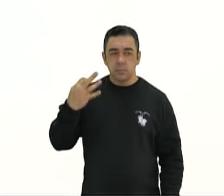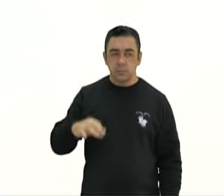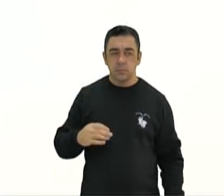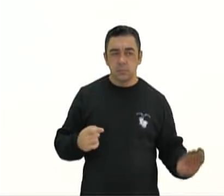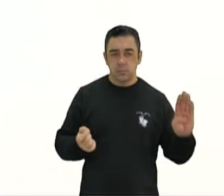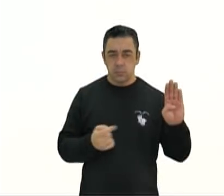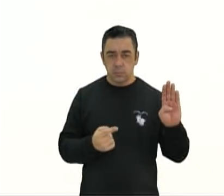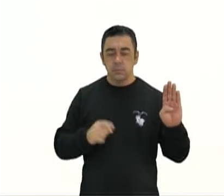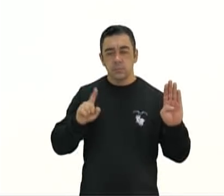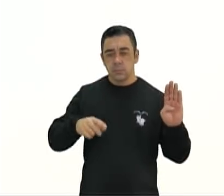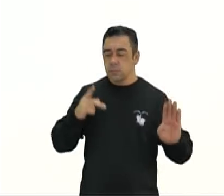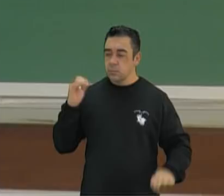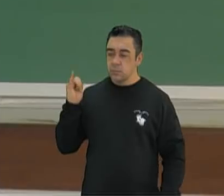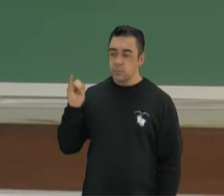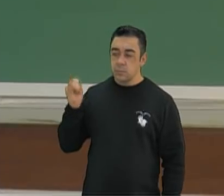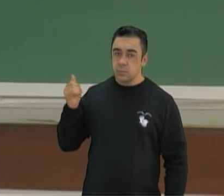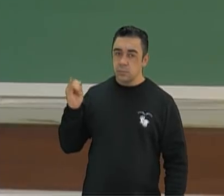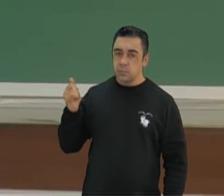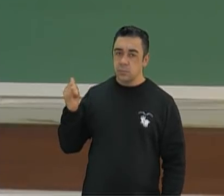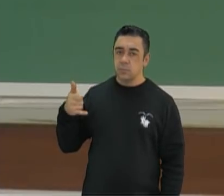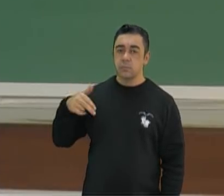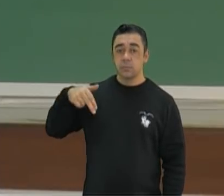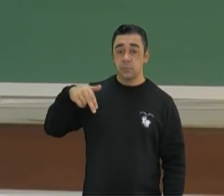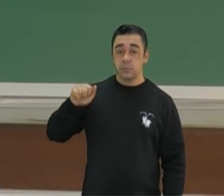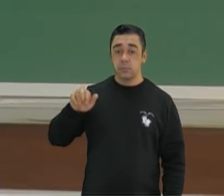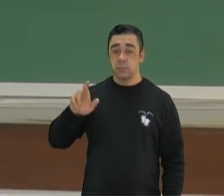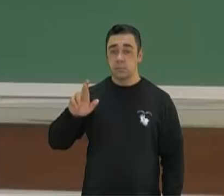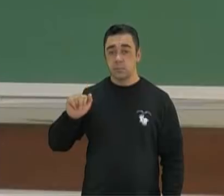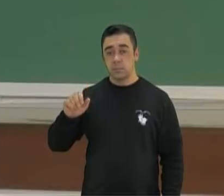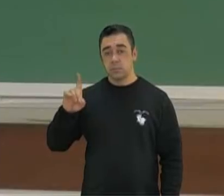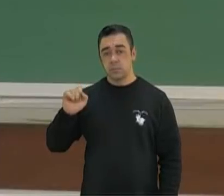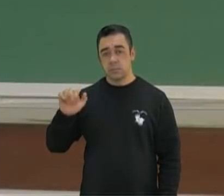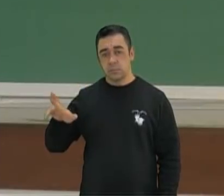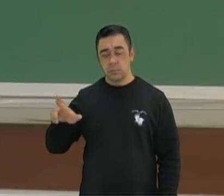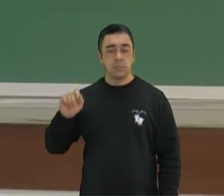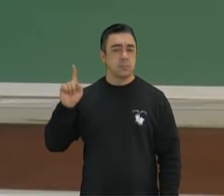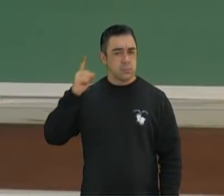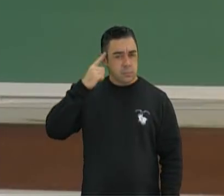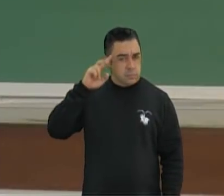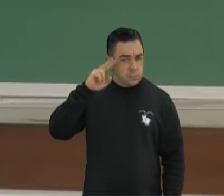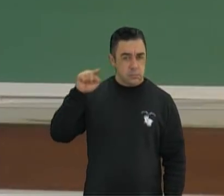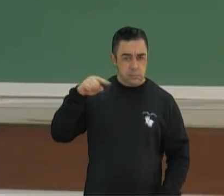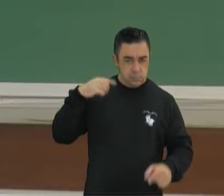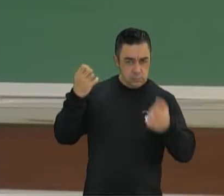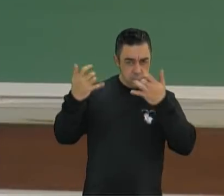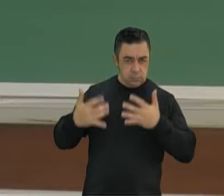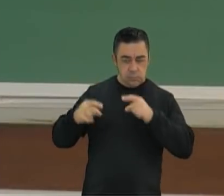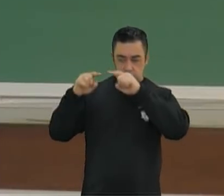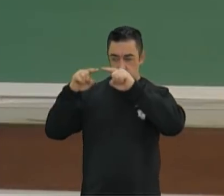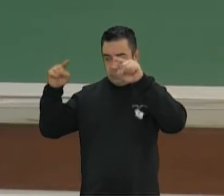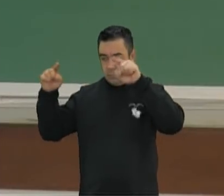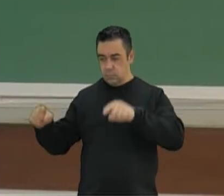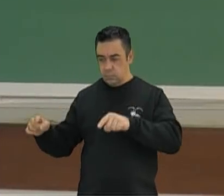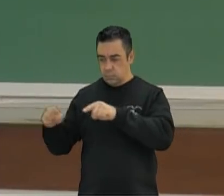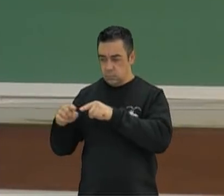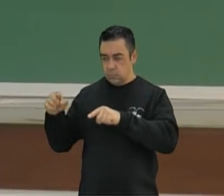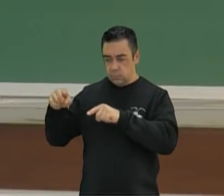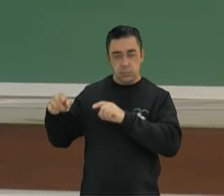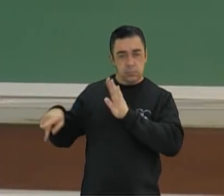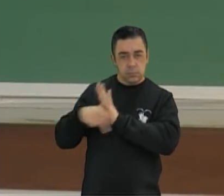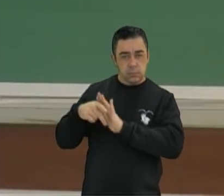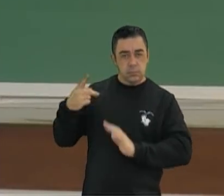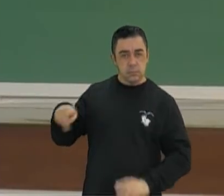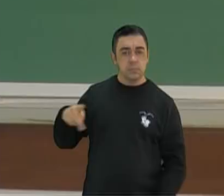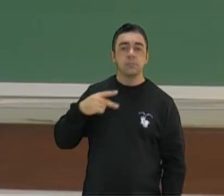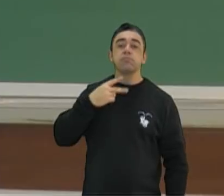A fala do narrador. Como eu expliquei anteriormente, os balões sem rabicho representam a voz do